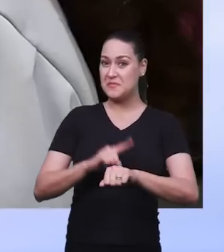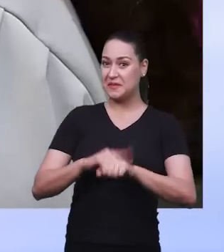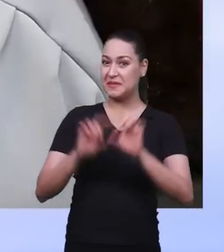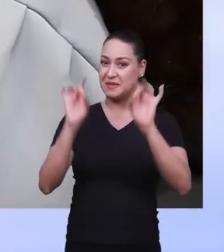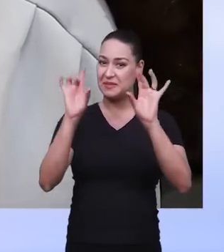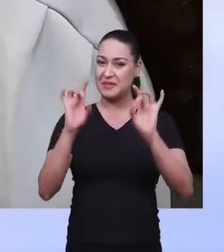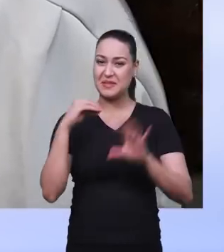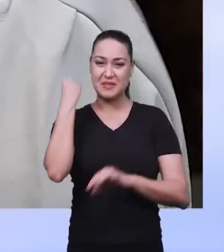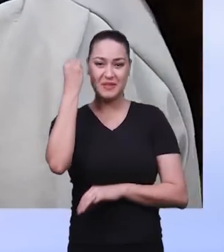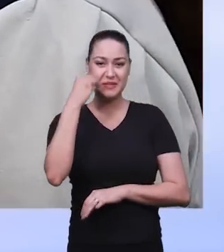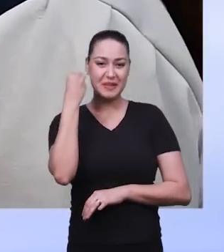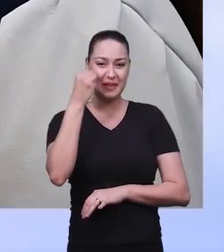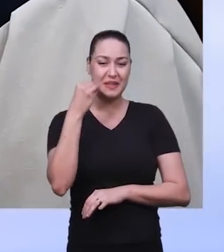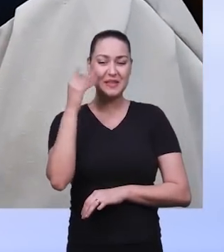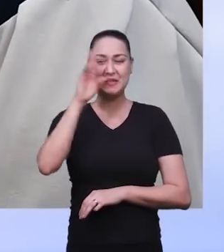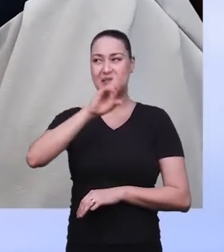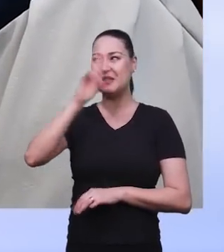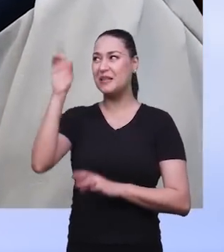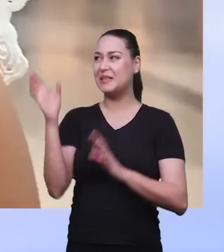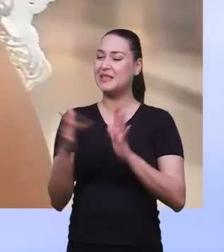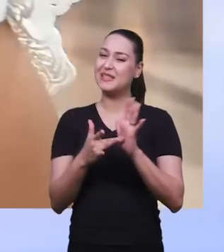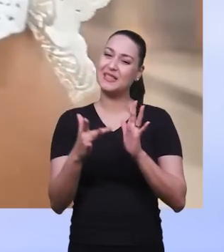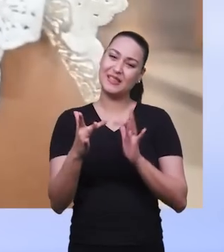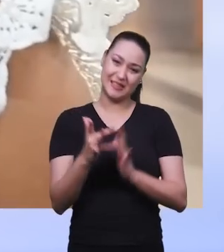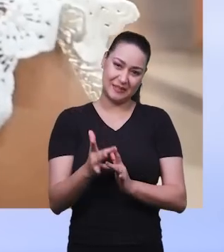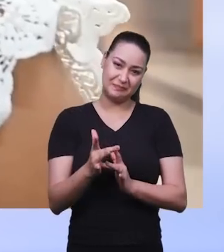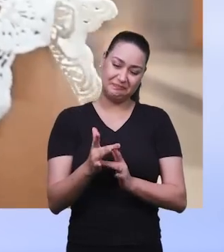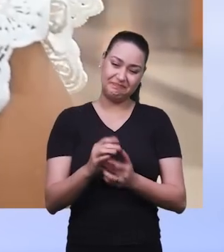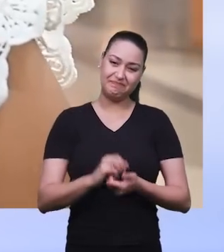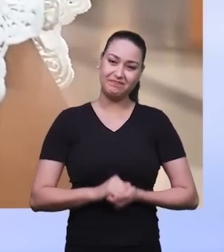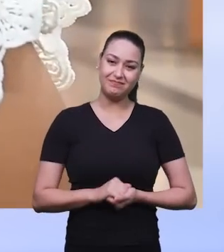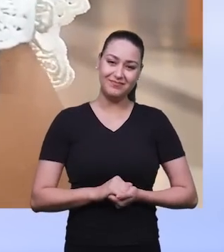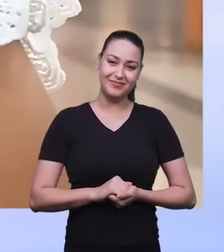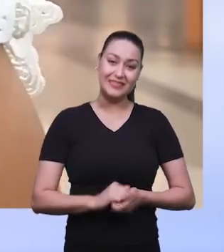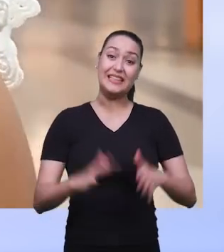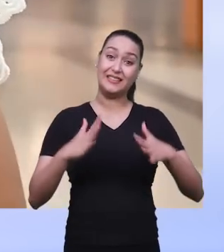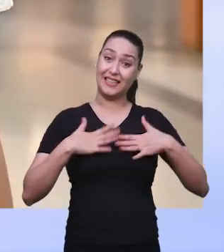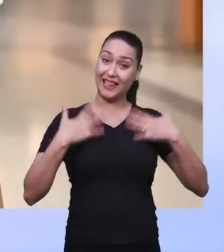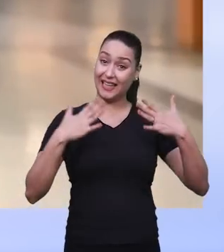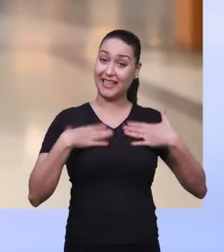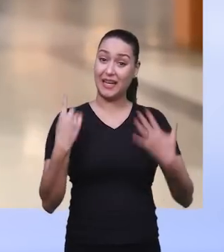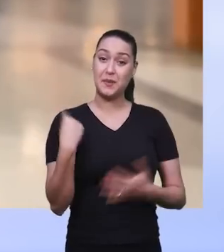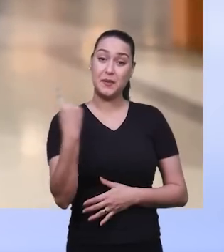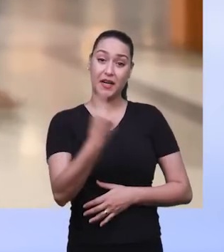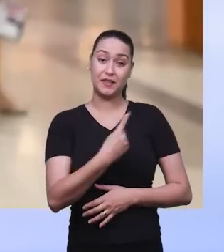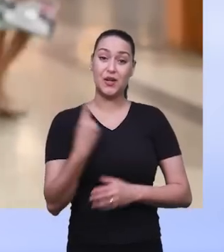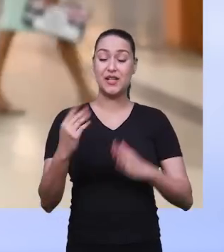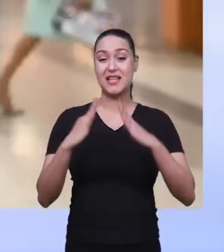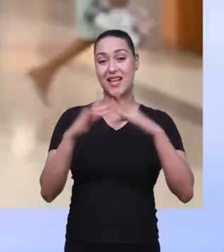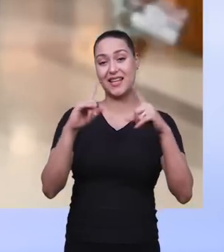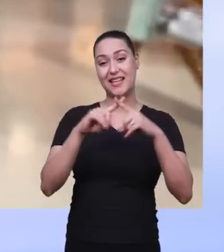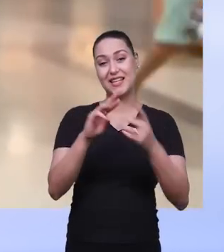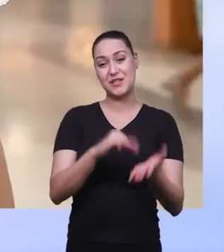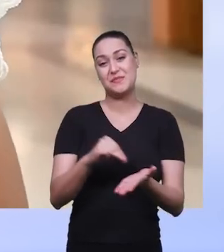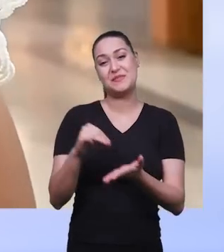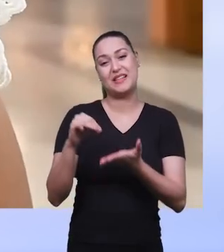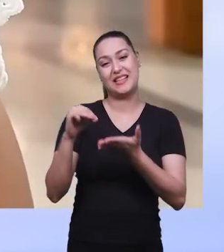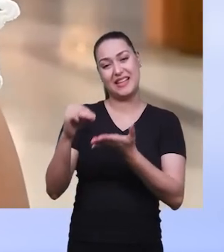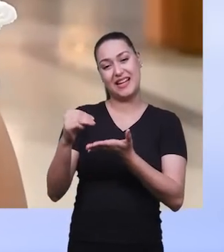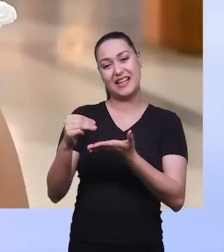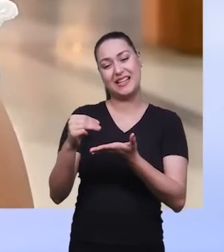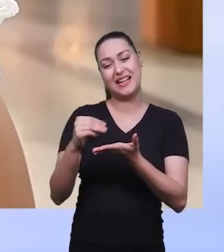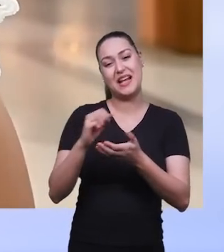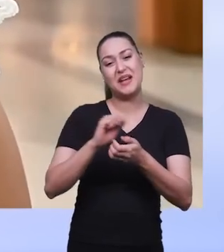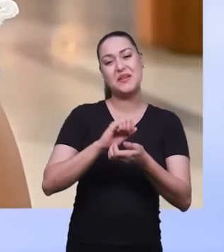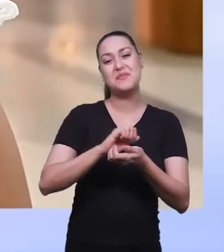de experiências com o Senhor Jesus. É uma grande alegria, né, para nós da Igreja Cristã Maranata